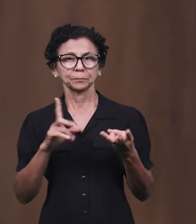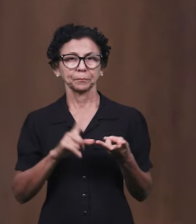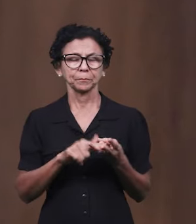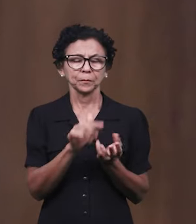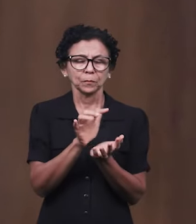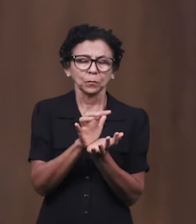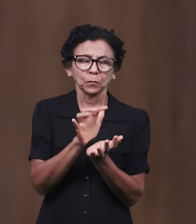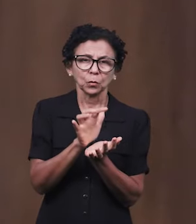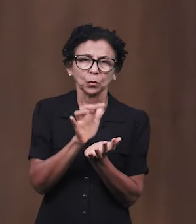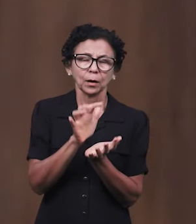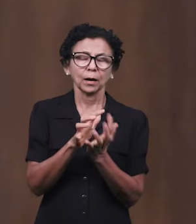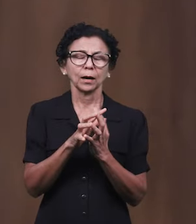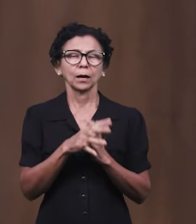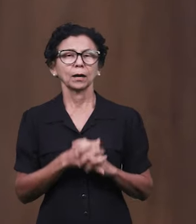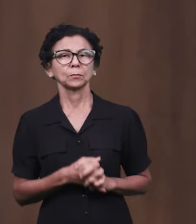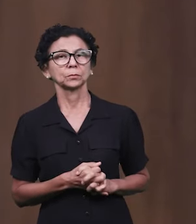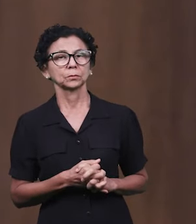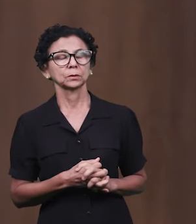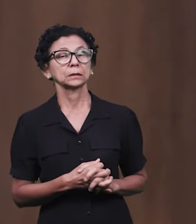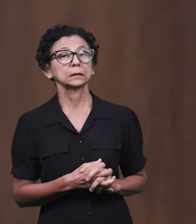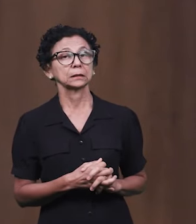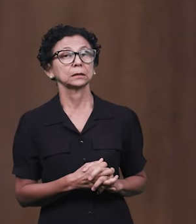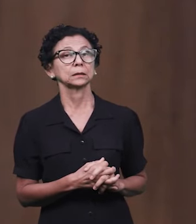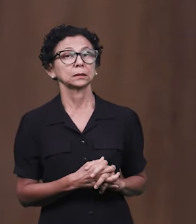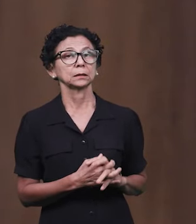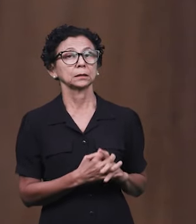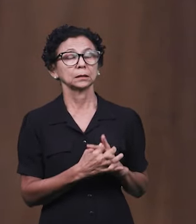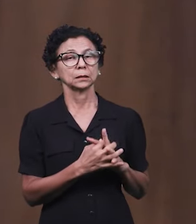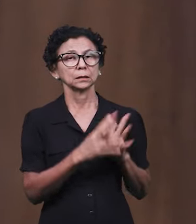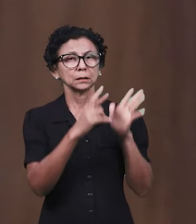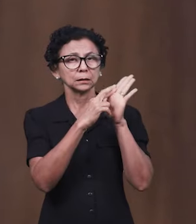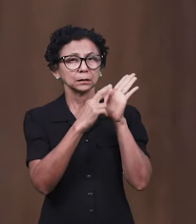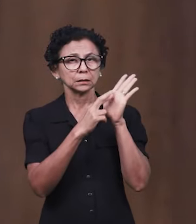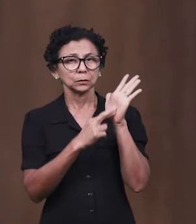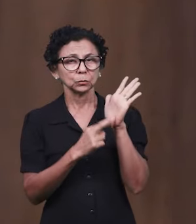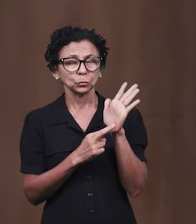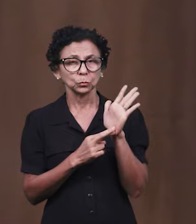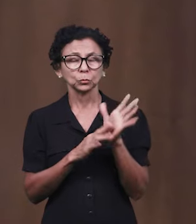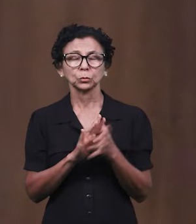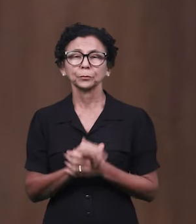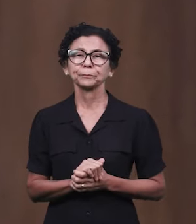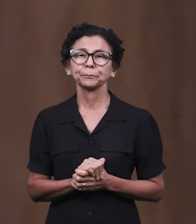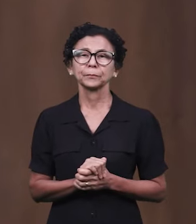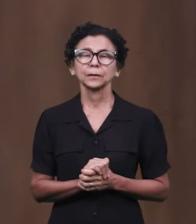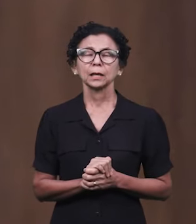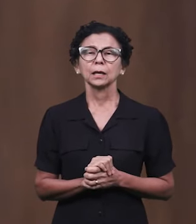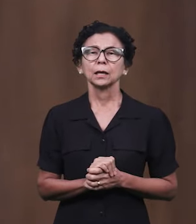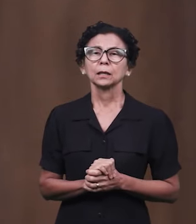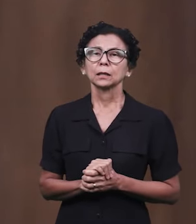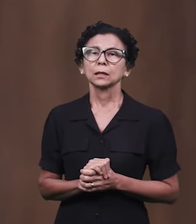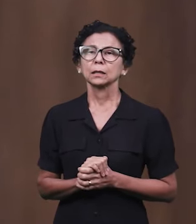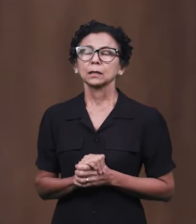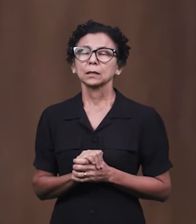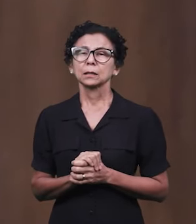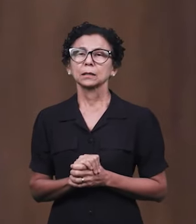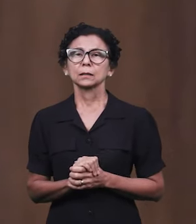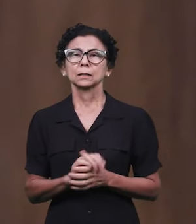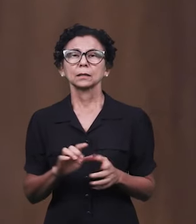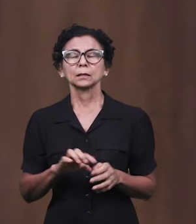estão lá, você pode imprimir, está em documento PDF, assim como também nós temos perguntas